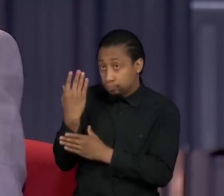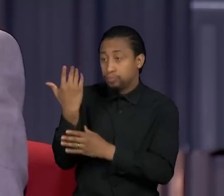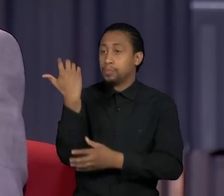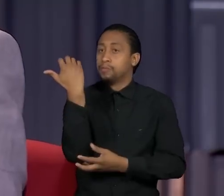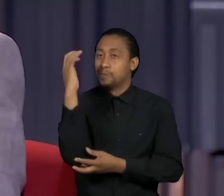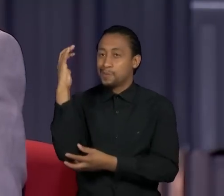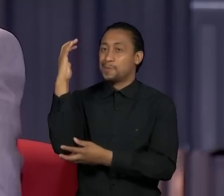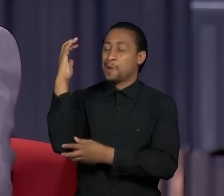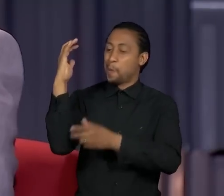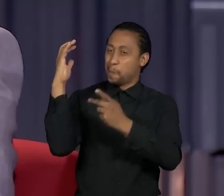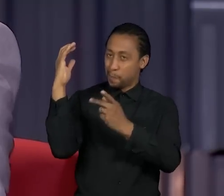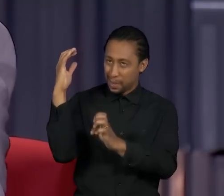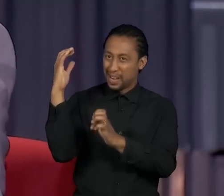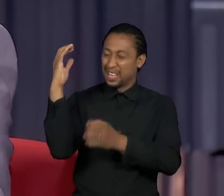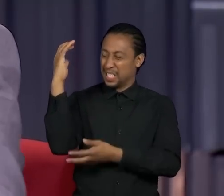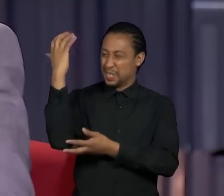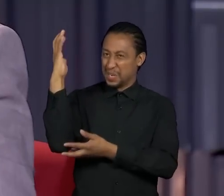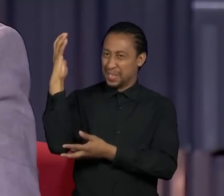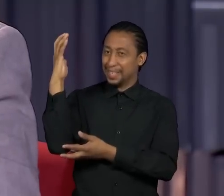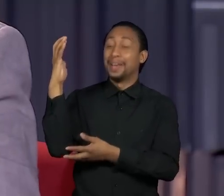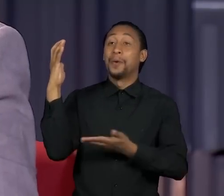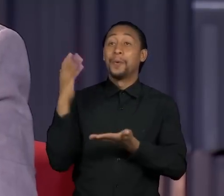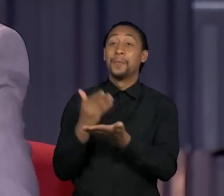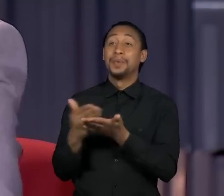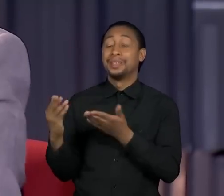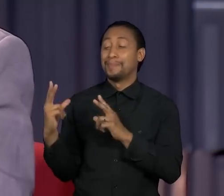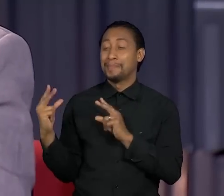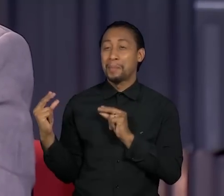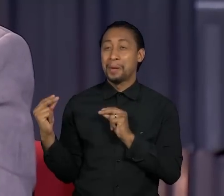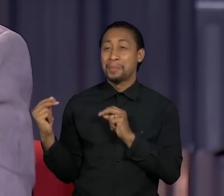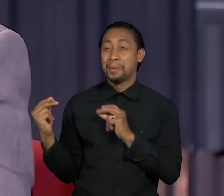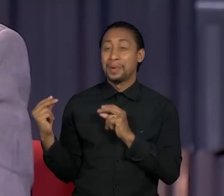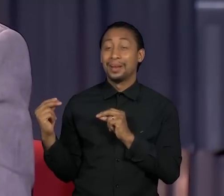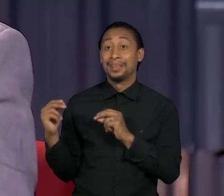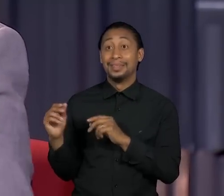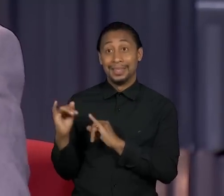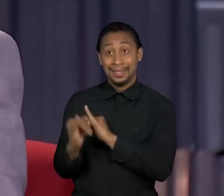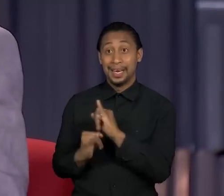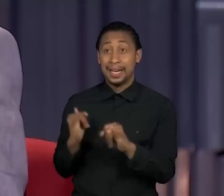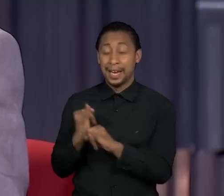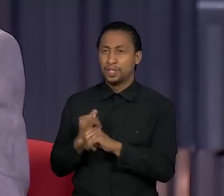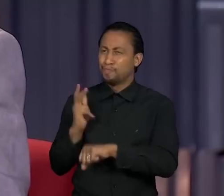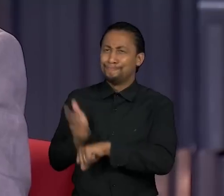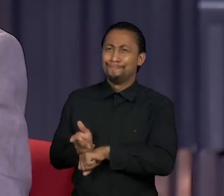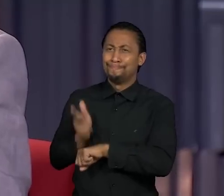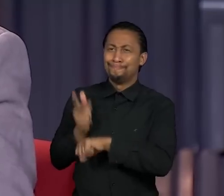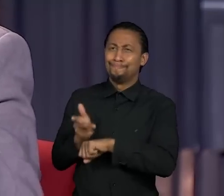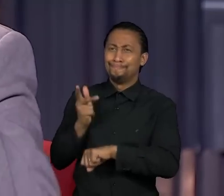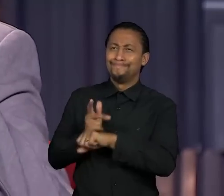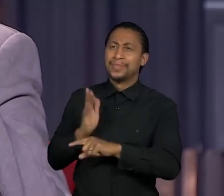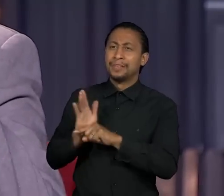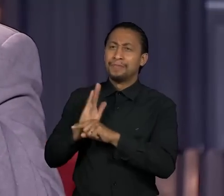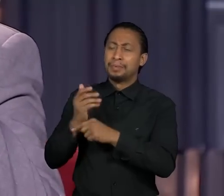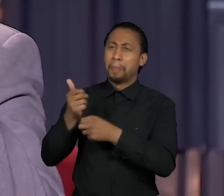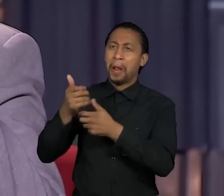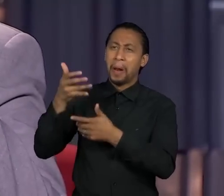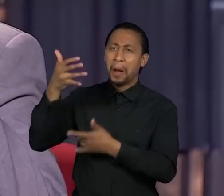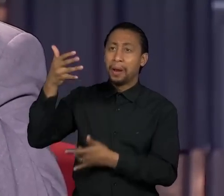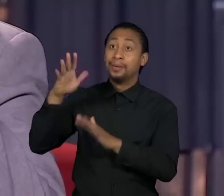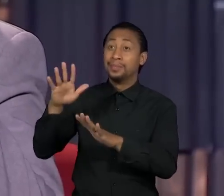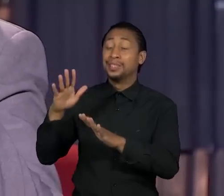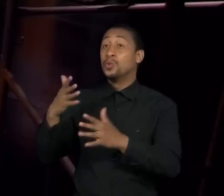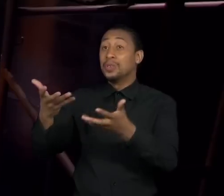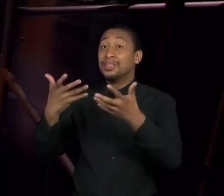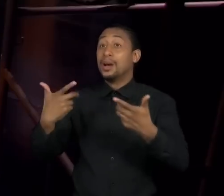Pranta, né? Eu comecei na internet com ele. E aí eu fiz muitos vídeos e eu queria fazer outras coisas, só que a internet ela era